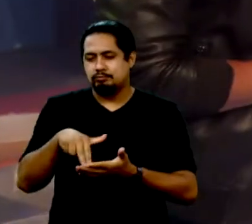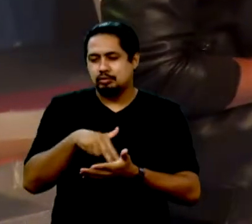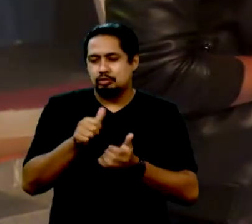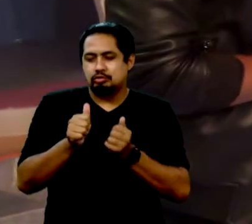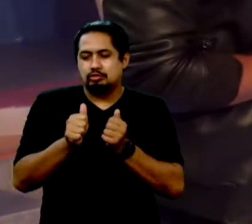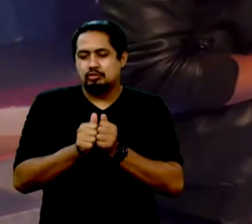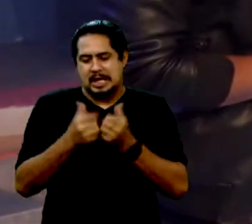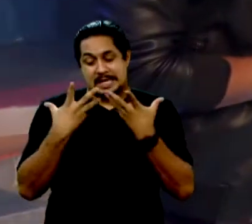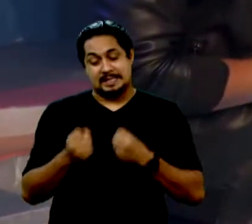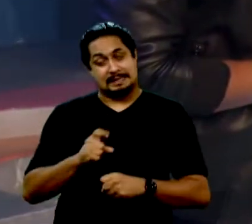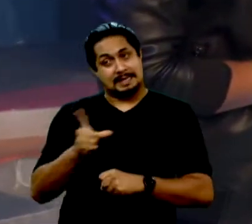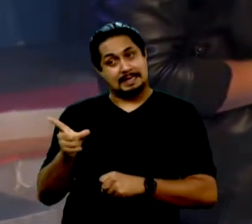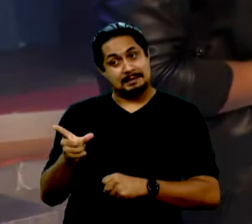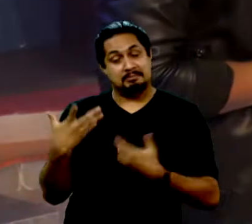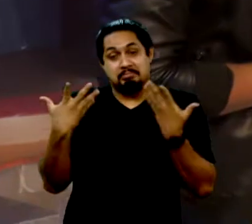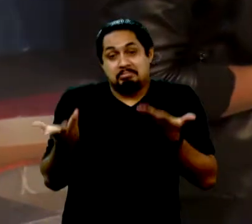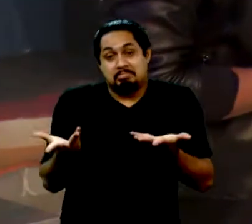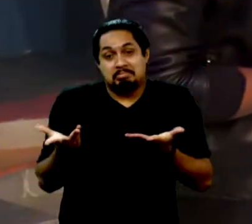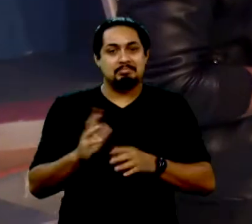aceitar, será?